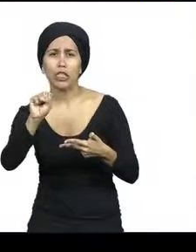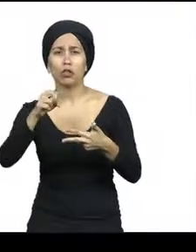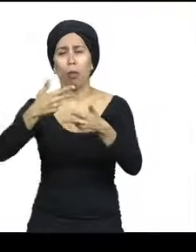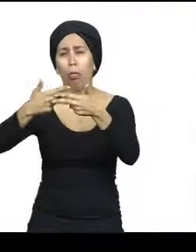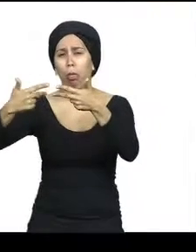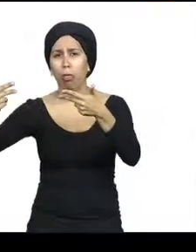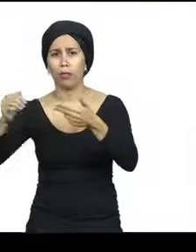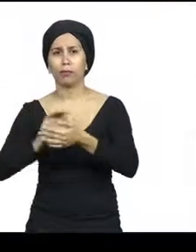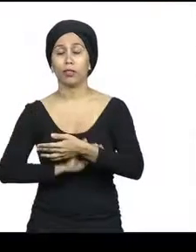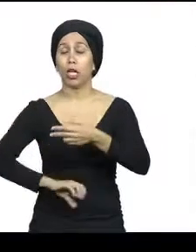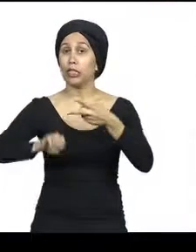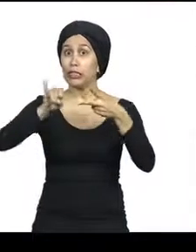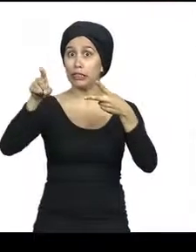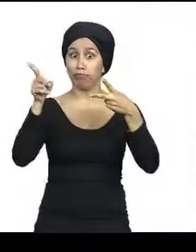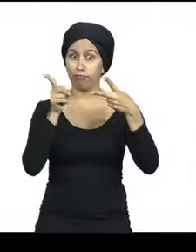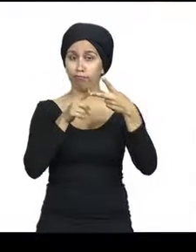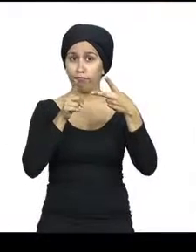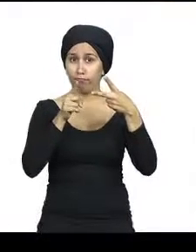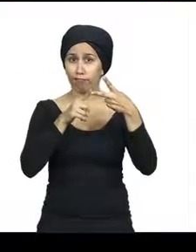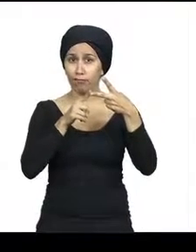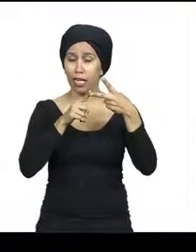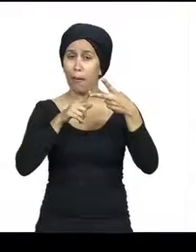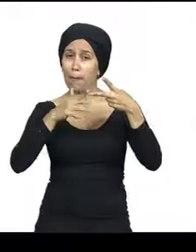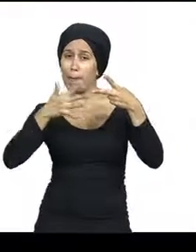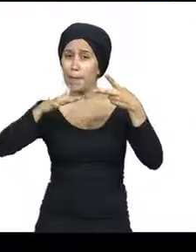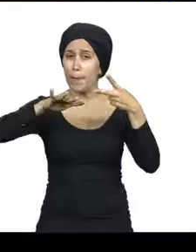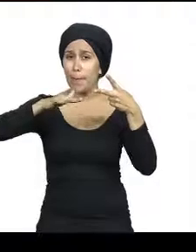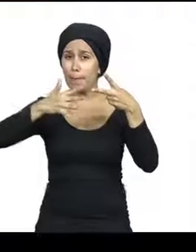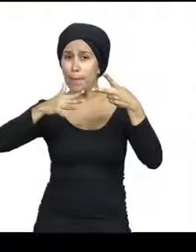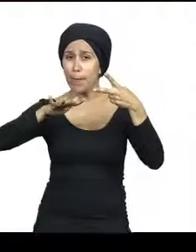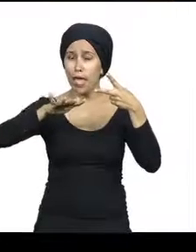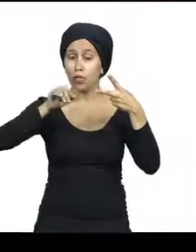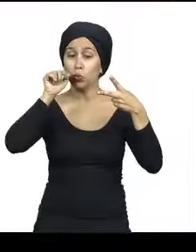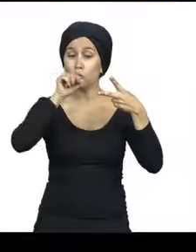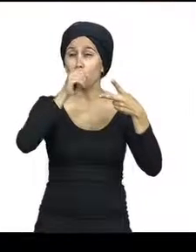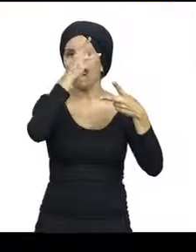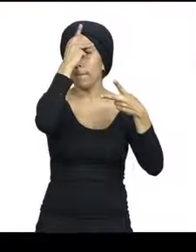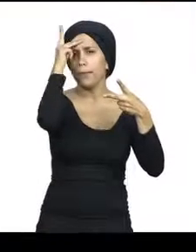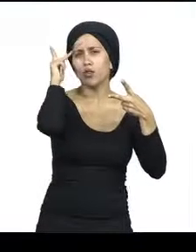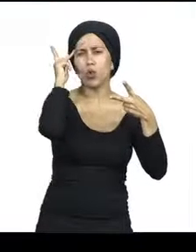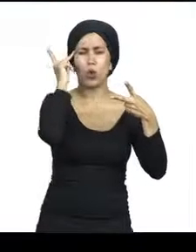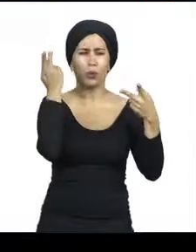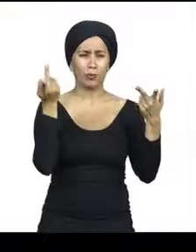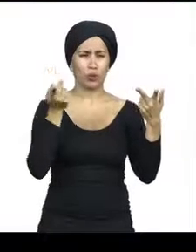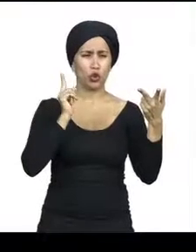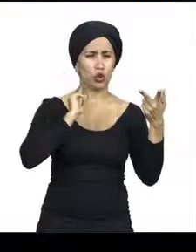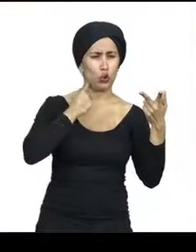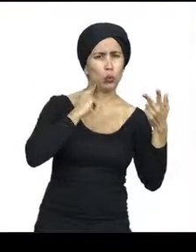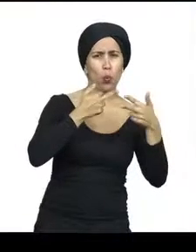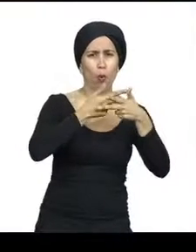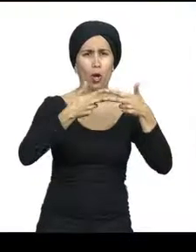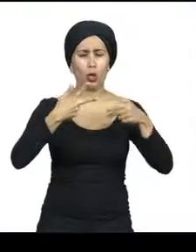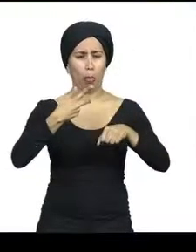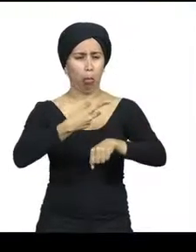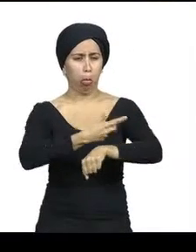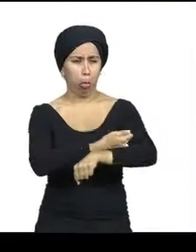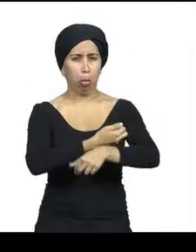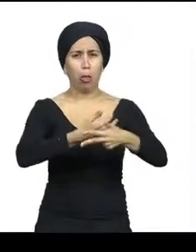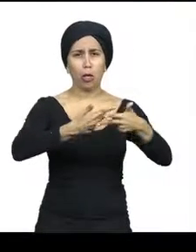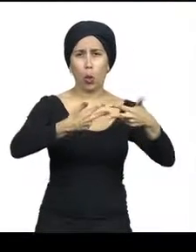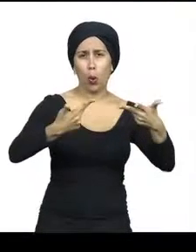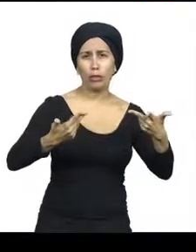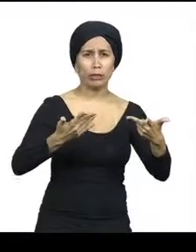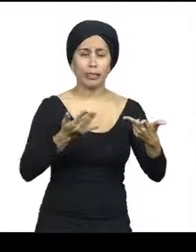insalubridade de grau médio é determinada pelo contato com pessoas ou material infecto-contagiante, em locais